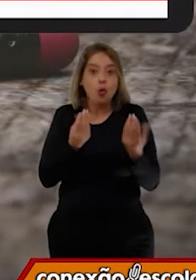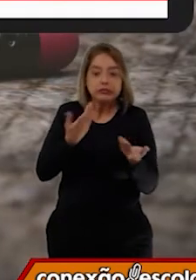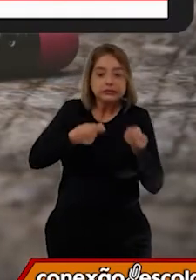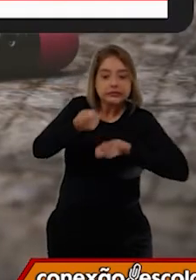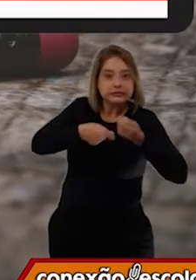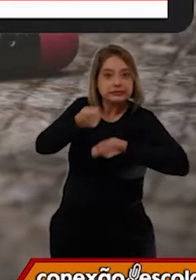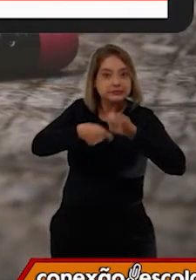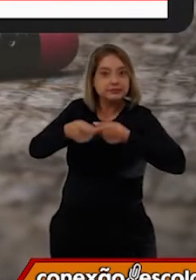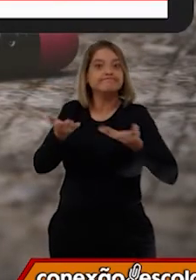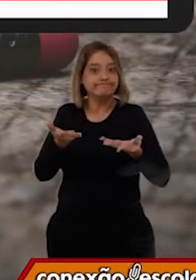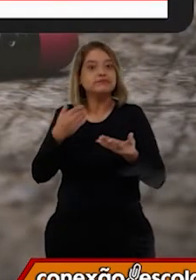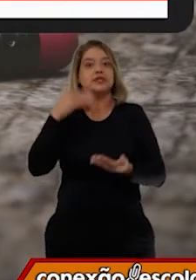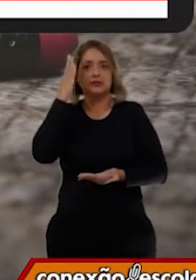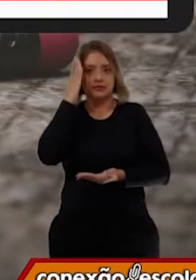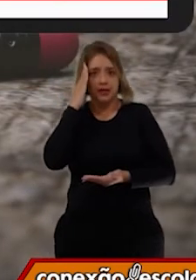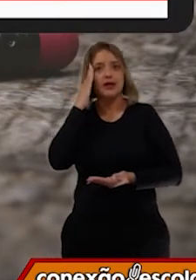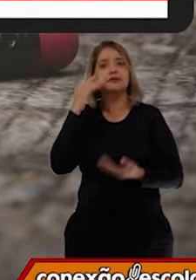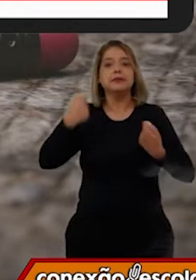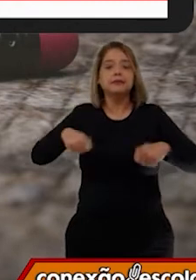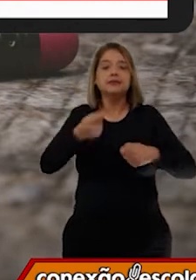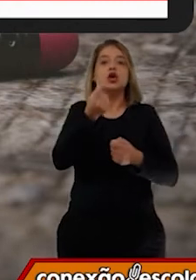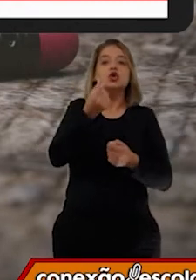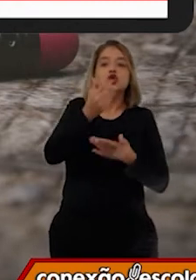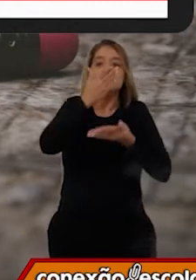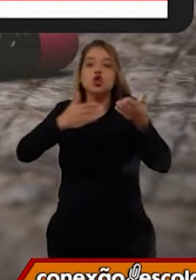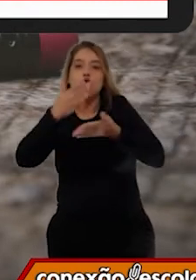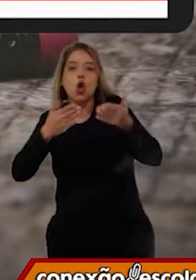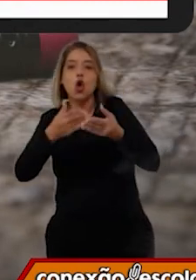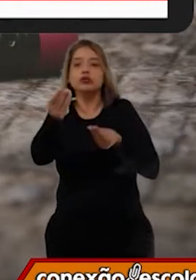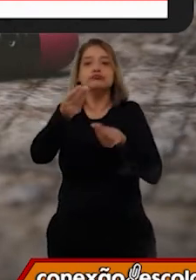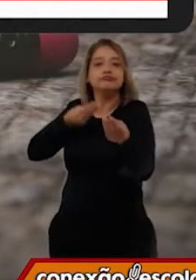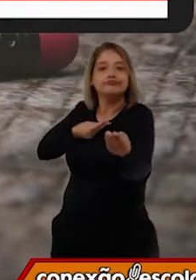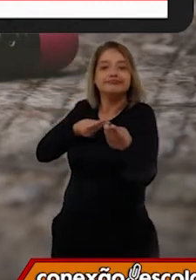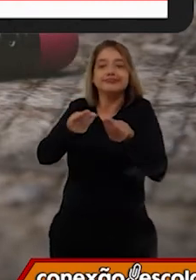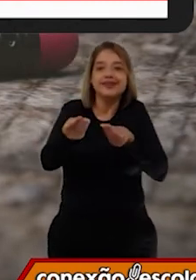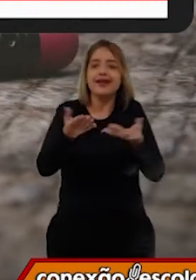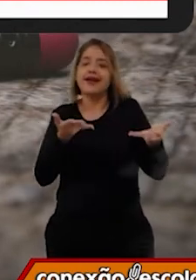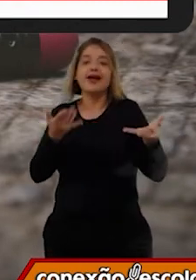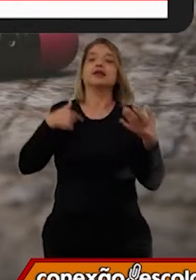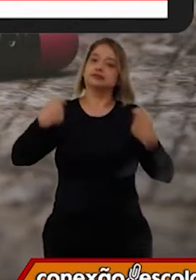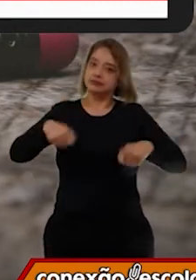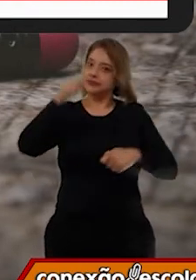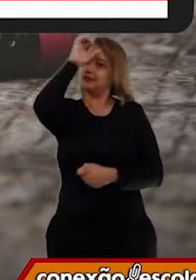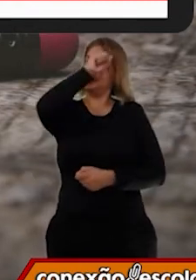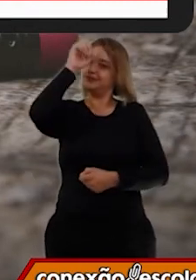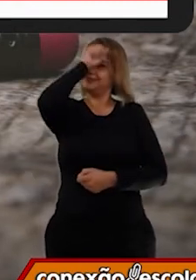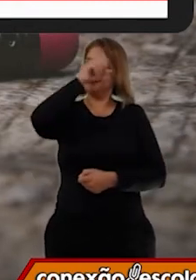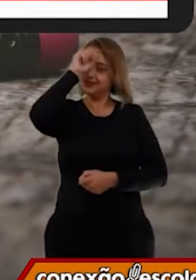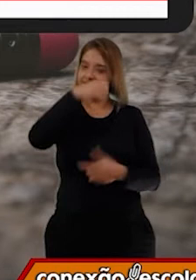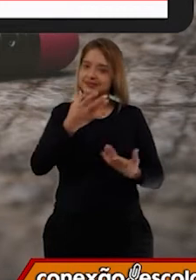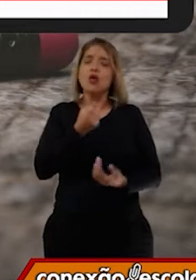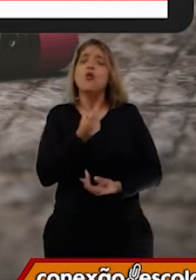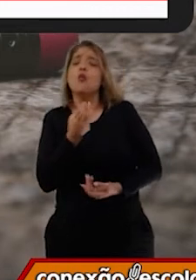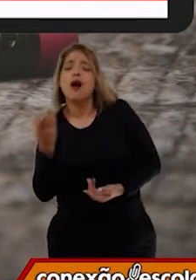para que saibamos o troco que vamos receber. Então, a gente precisa conhecer. Lá, os